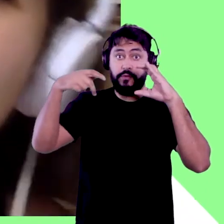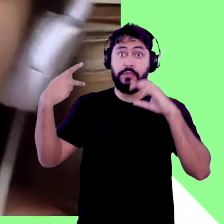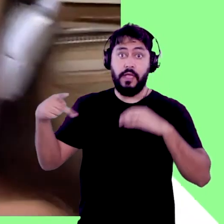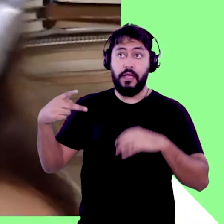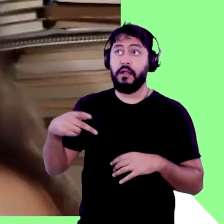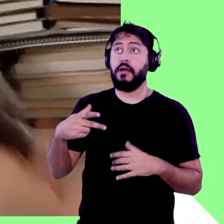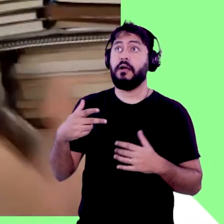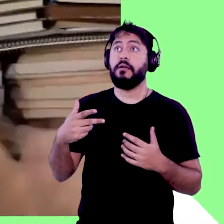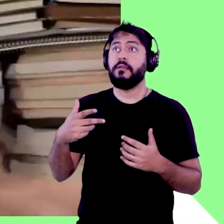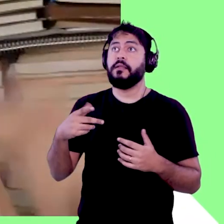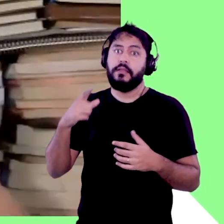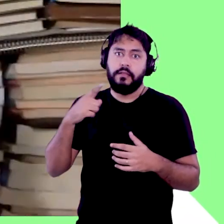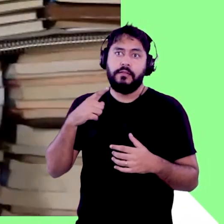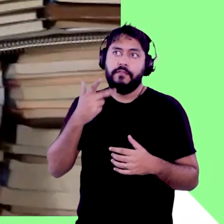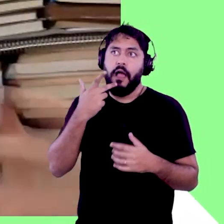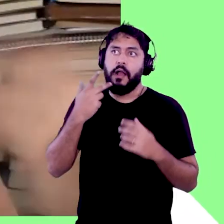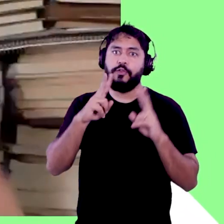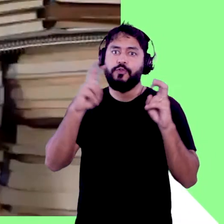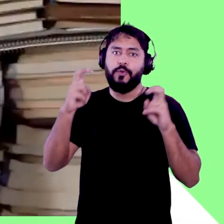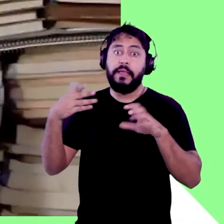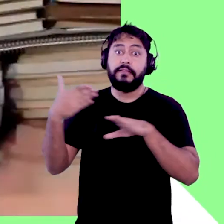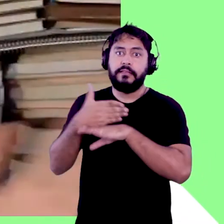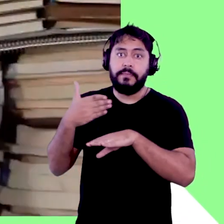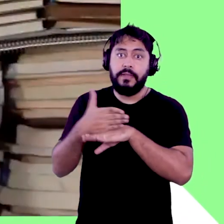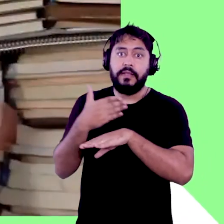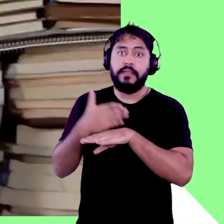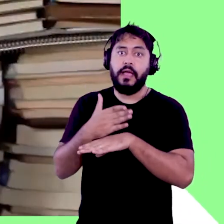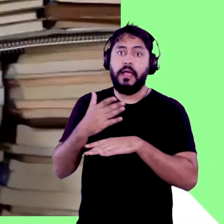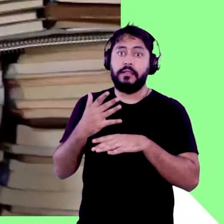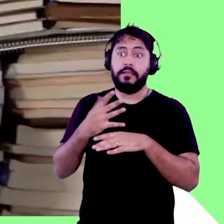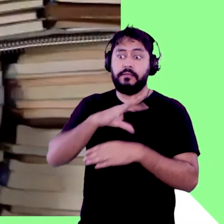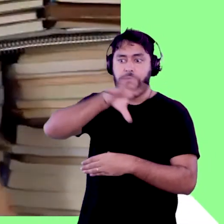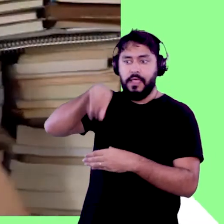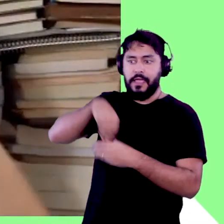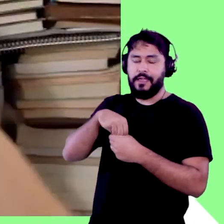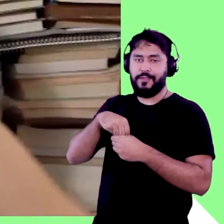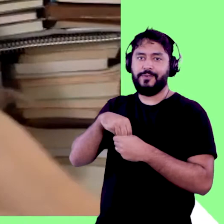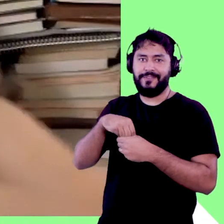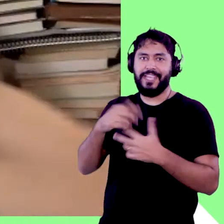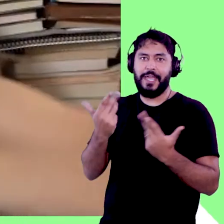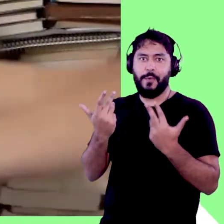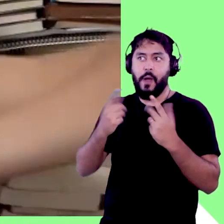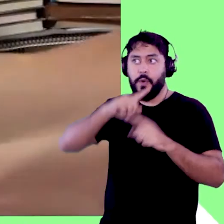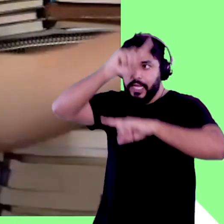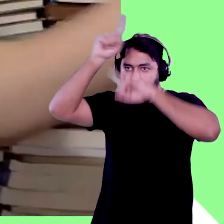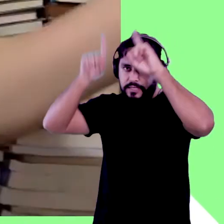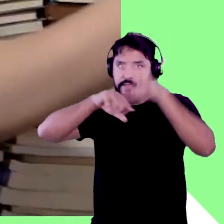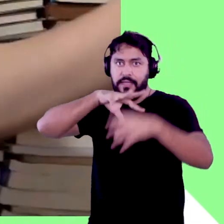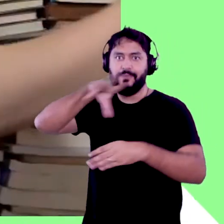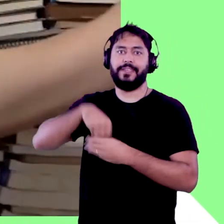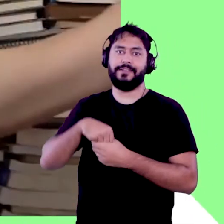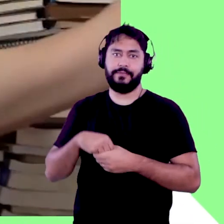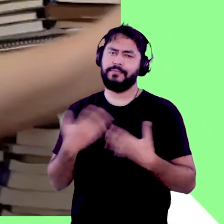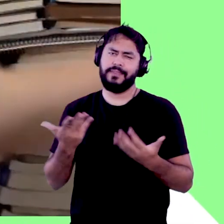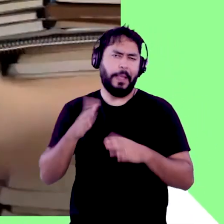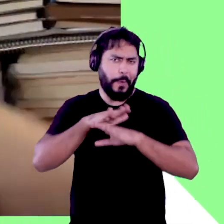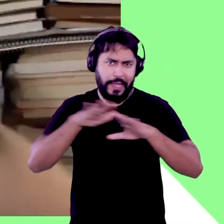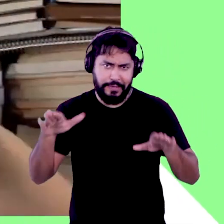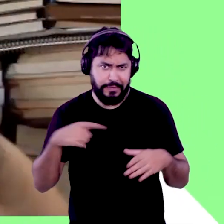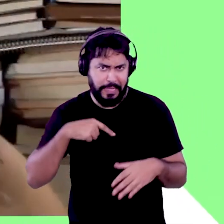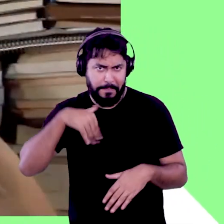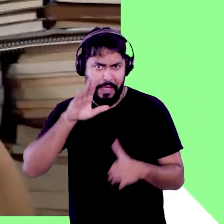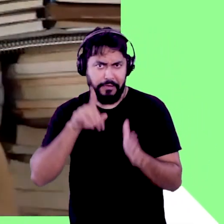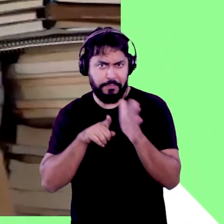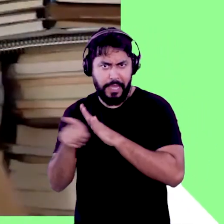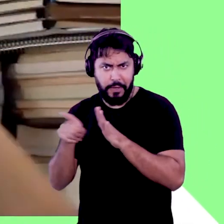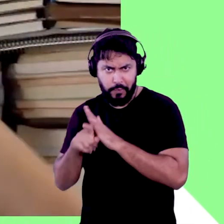essa questão da acessibilidade como recurso criativo. Então é isso. Será que tem mais pergunta aí